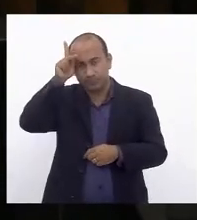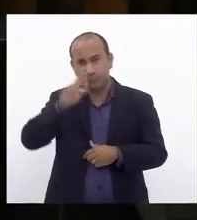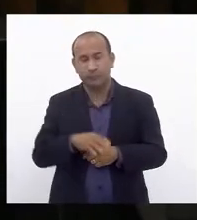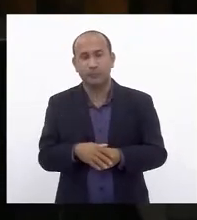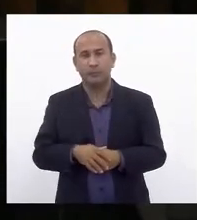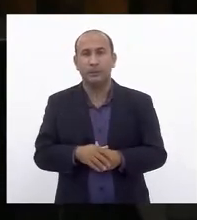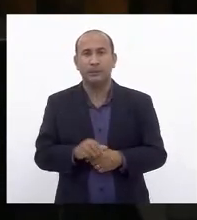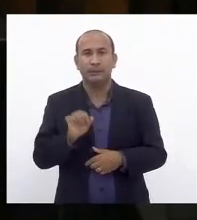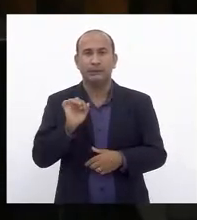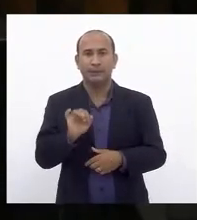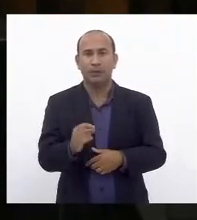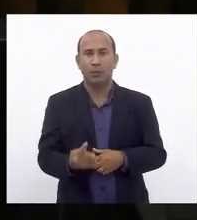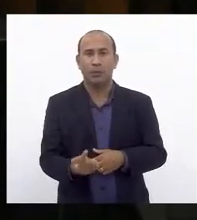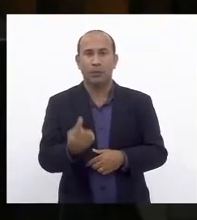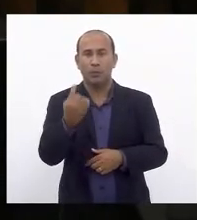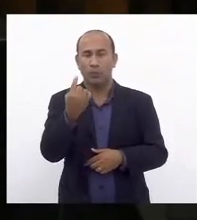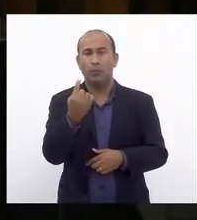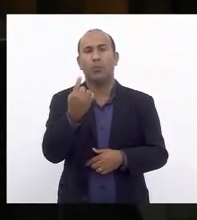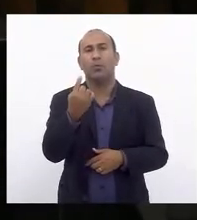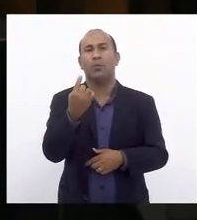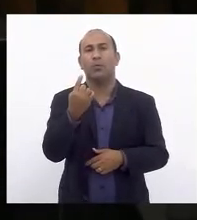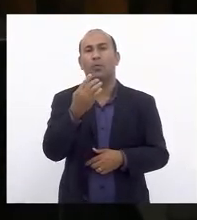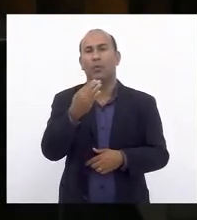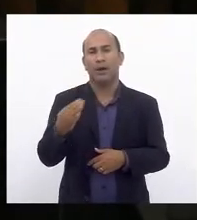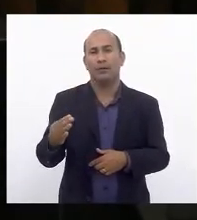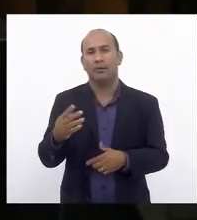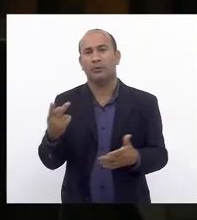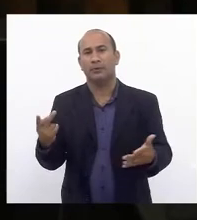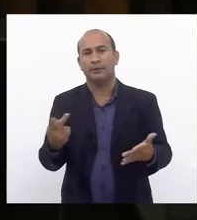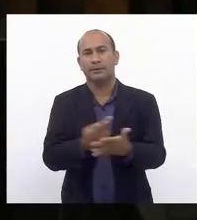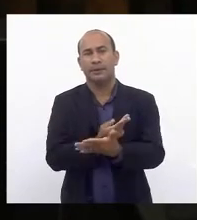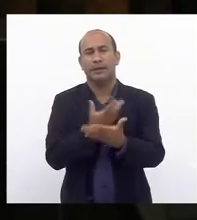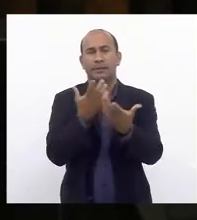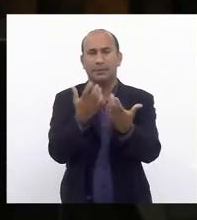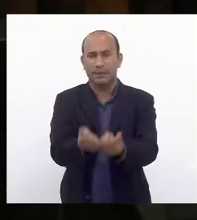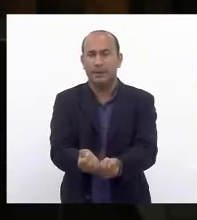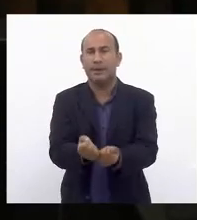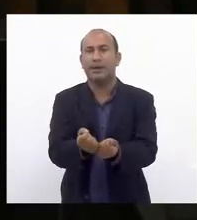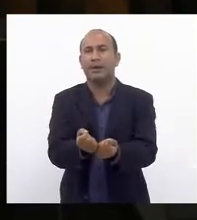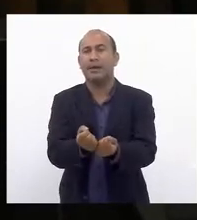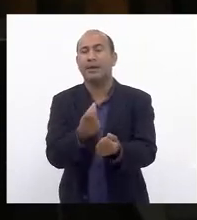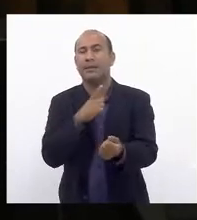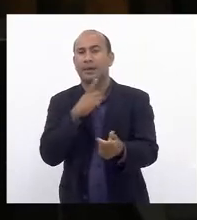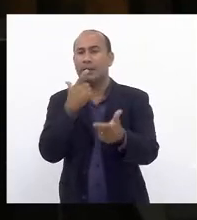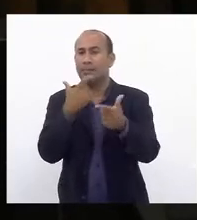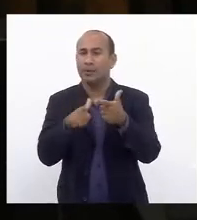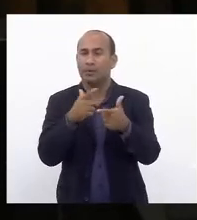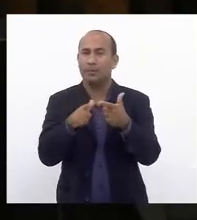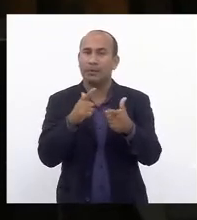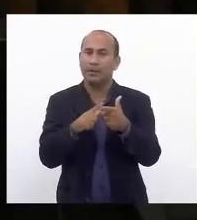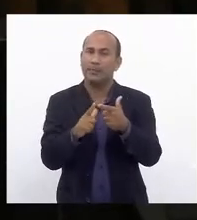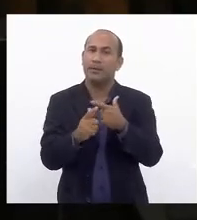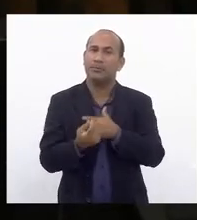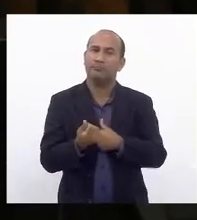Se um quarto aderirem e esse plano tiver preços